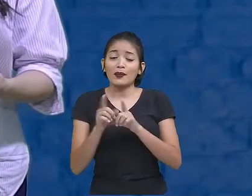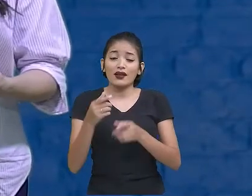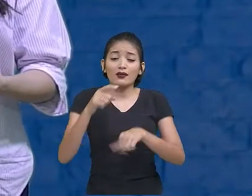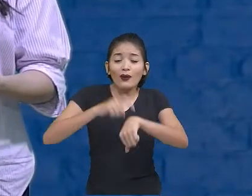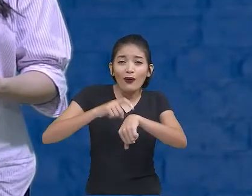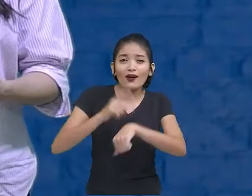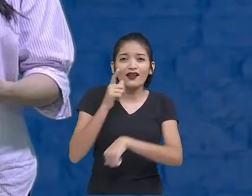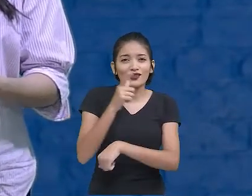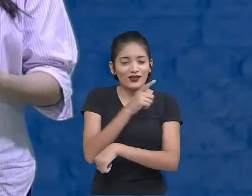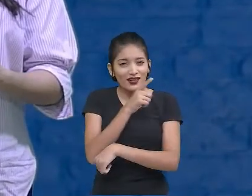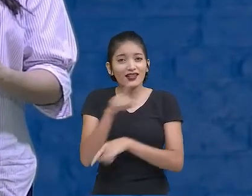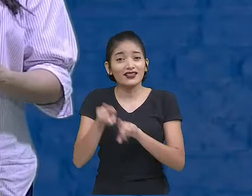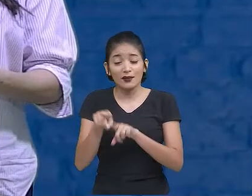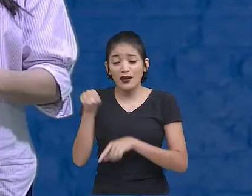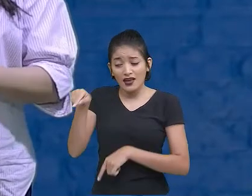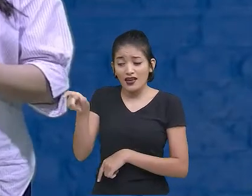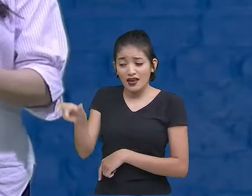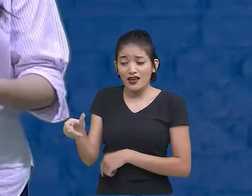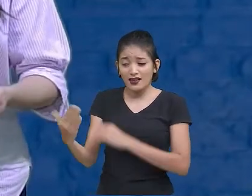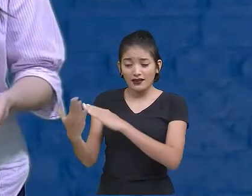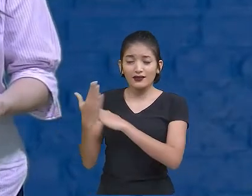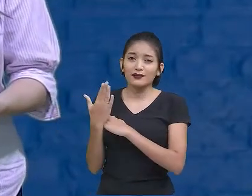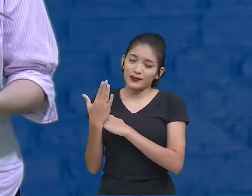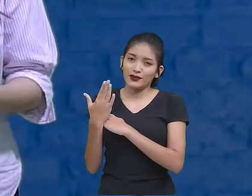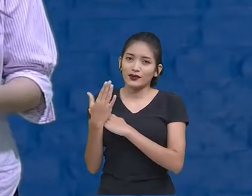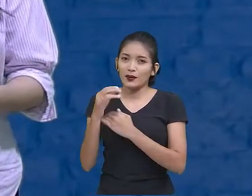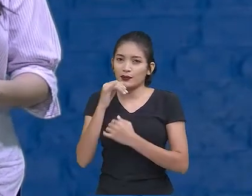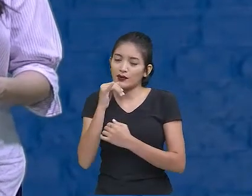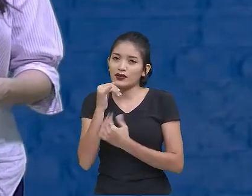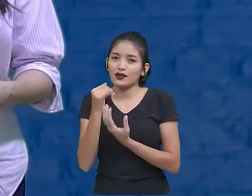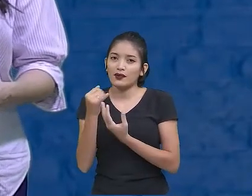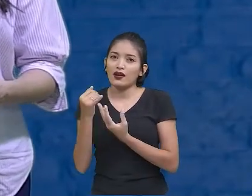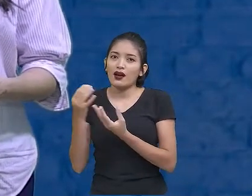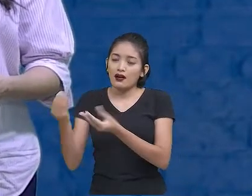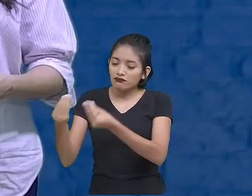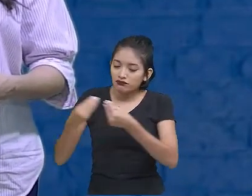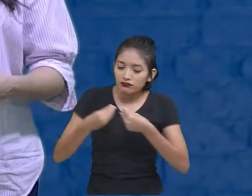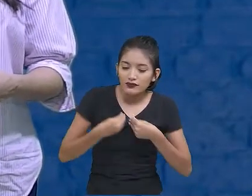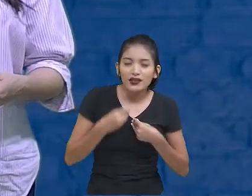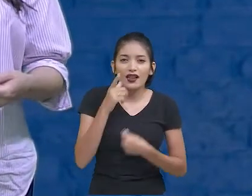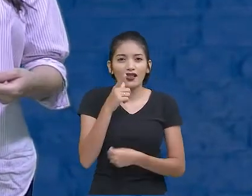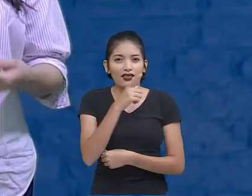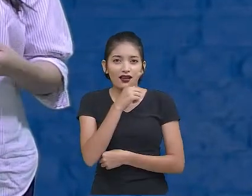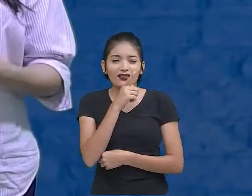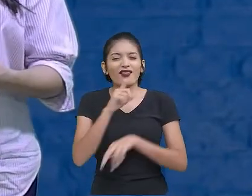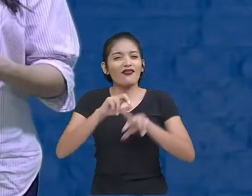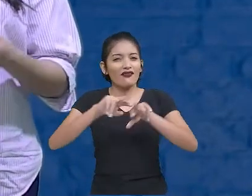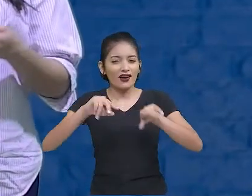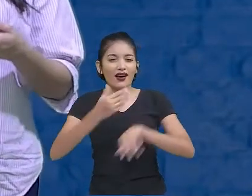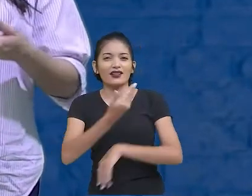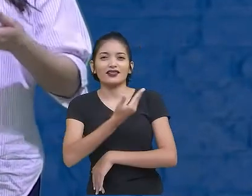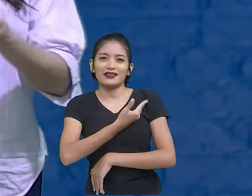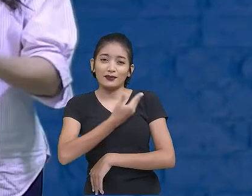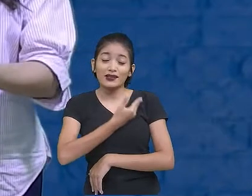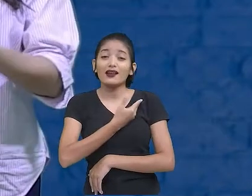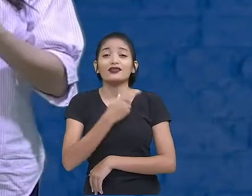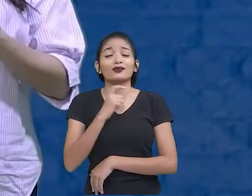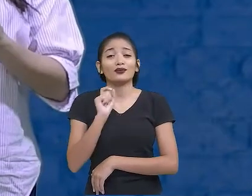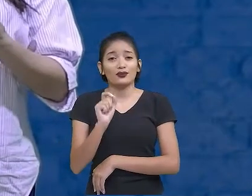né? Aquele que me ajuda a pegar o lanche. Então, são essas amizades em que tem